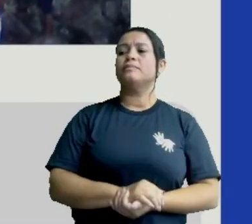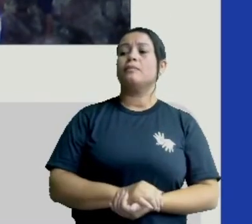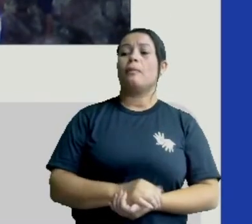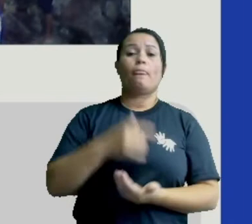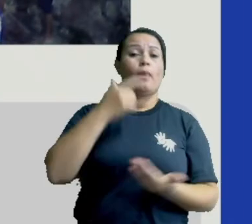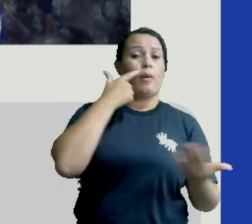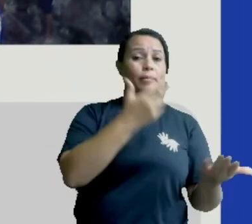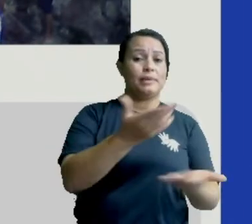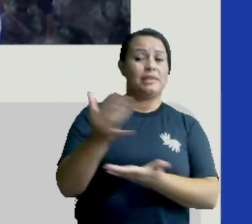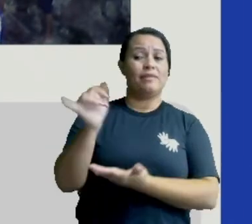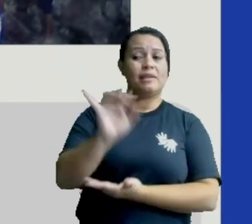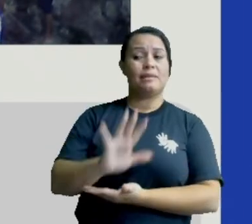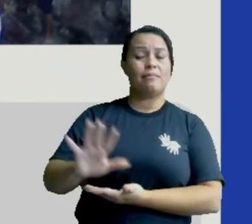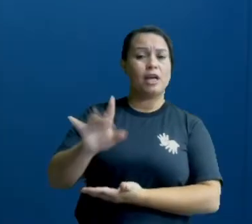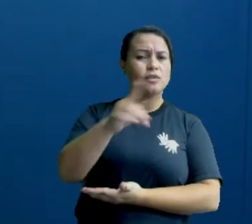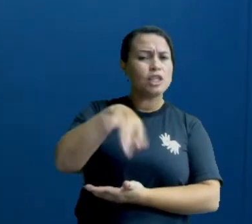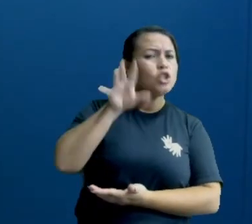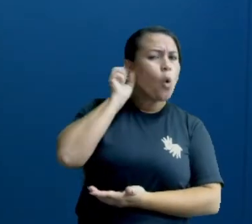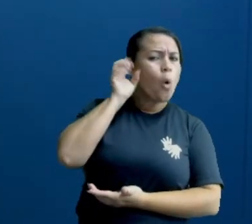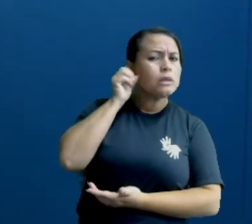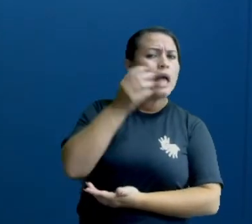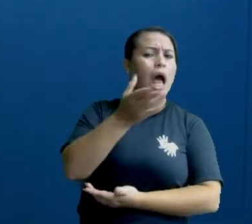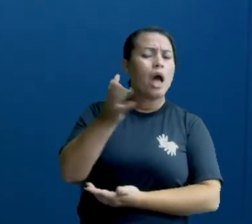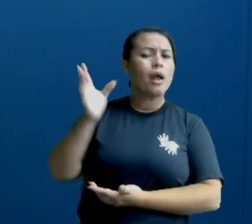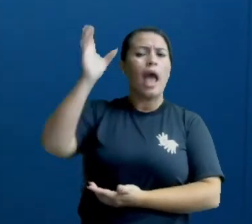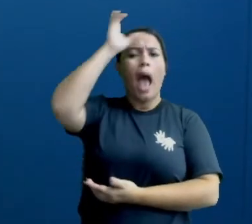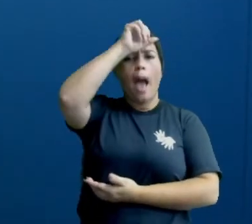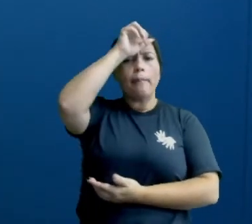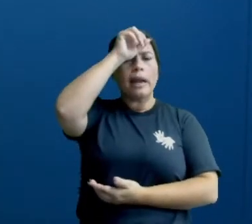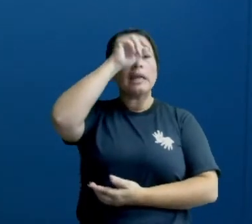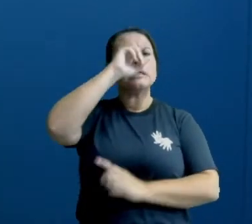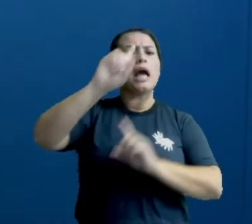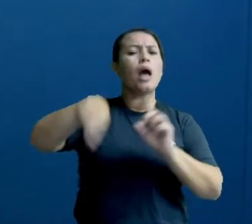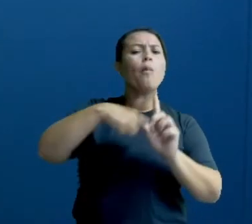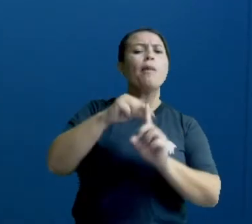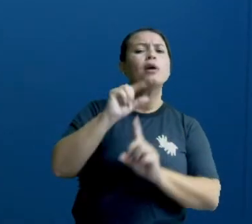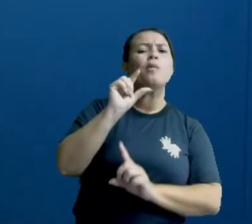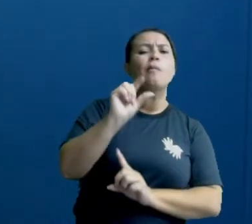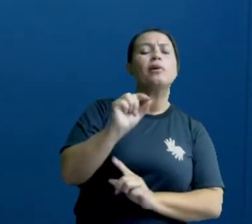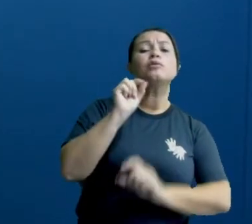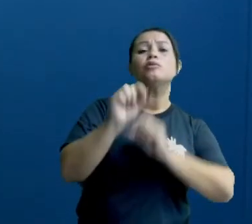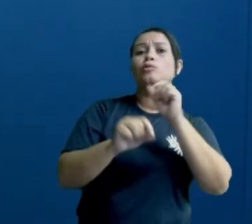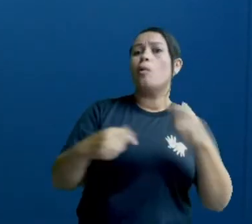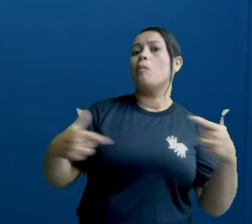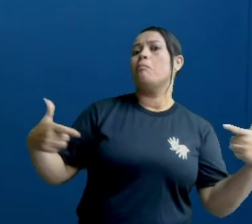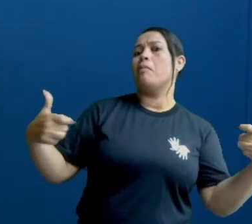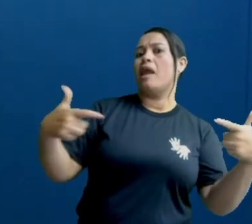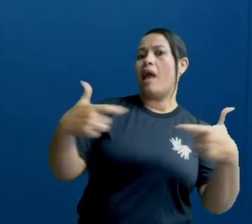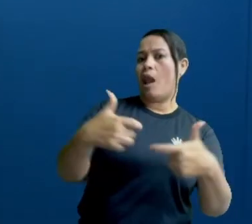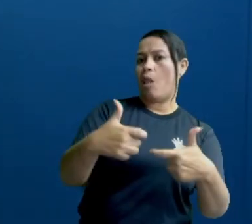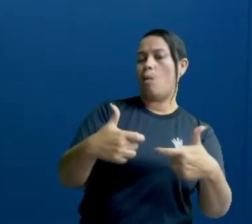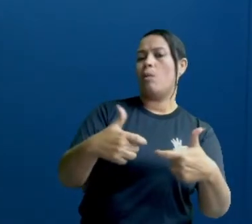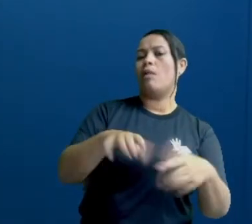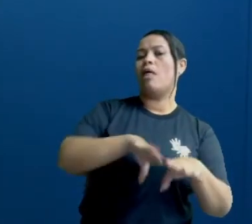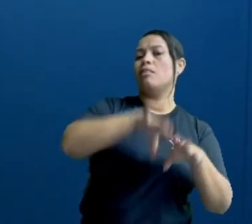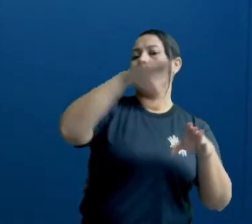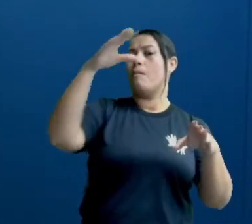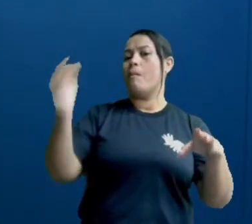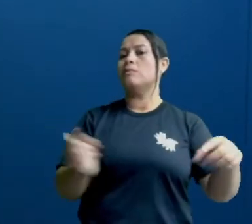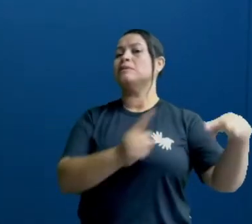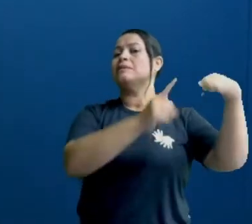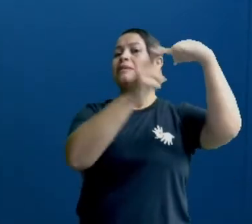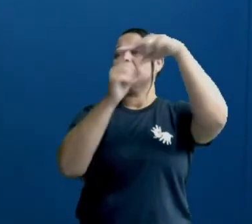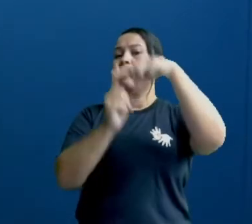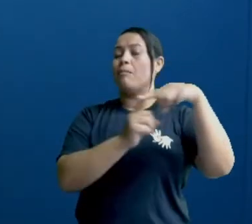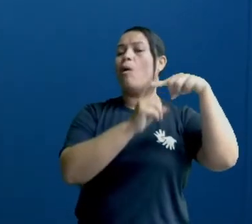Bom, então vocês escutaram aí, vocês aprenderam mais um pouquinho sobre essa Batalha do Monte das Tabocas. E lembra